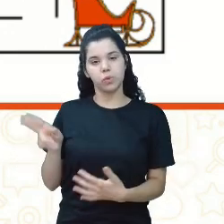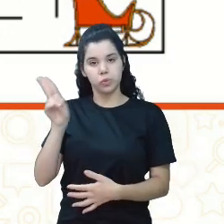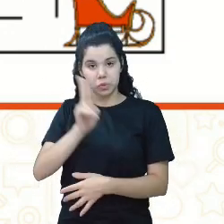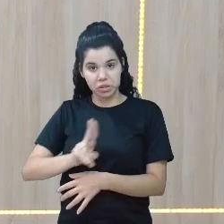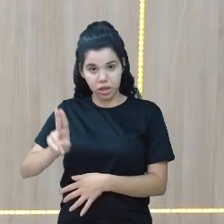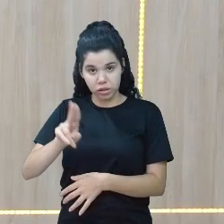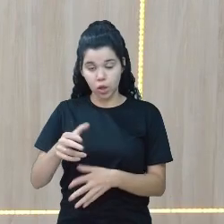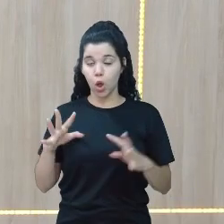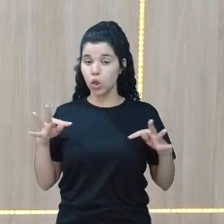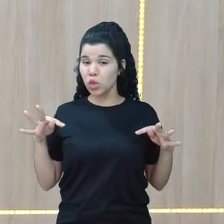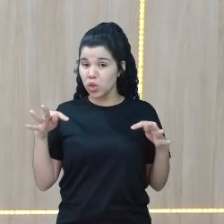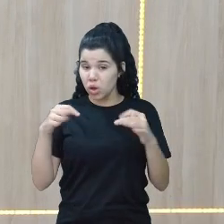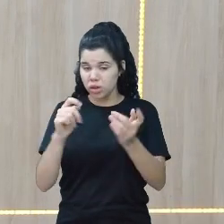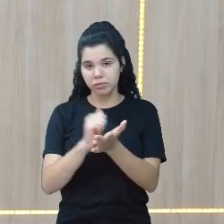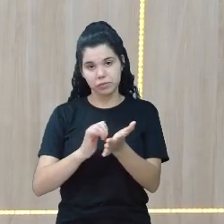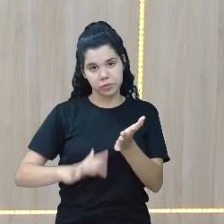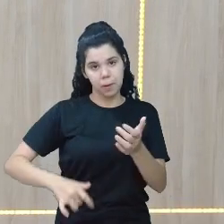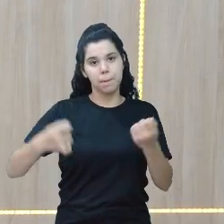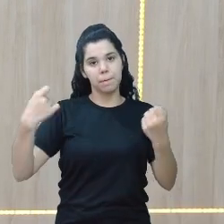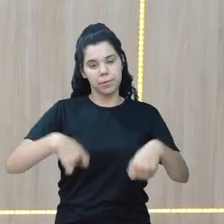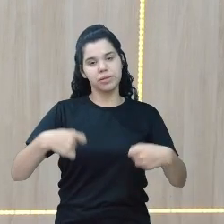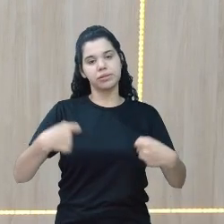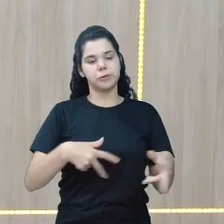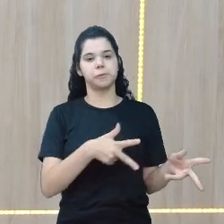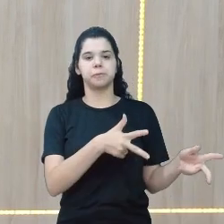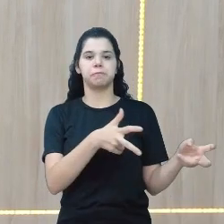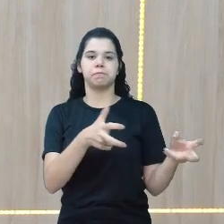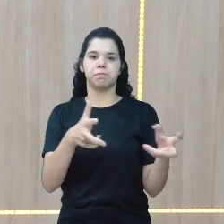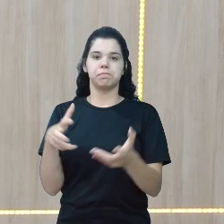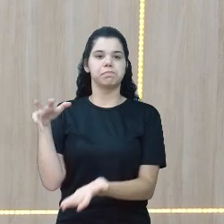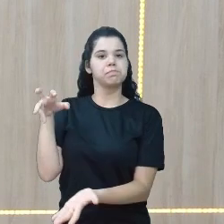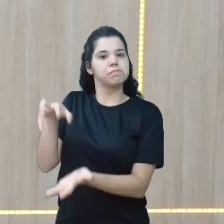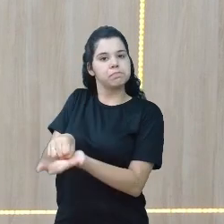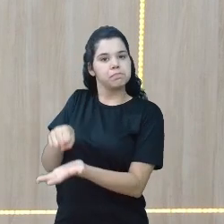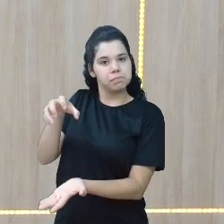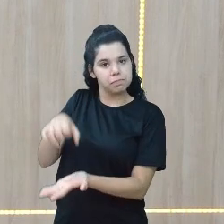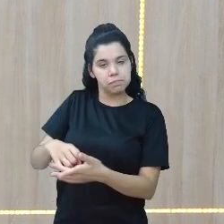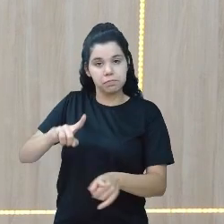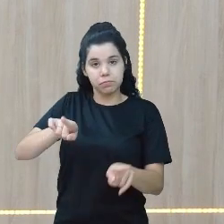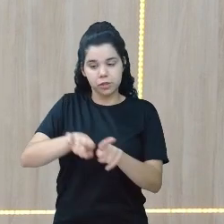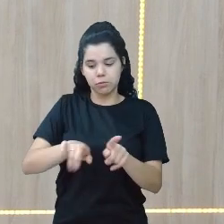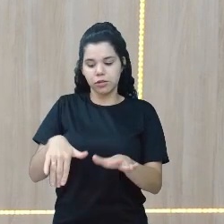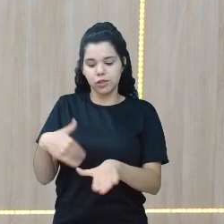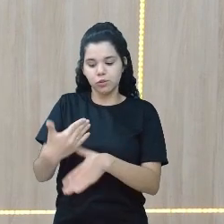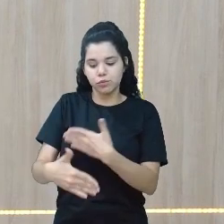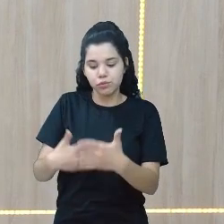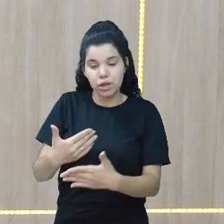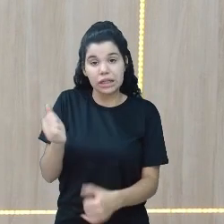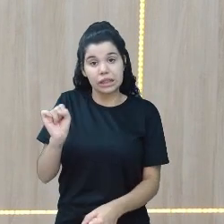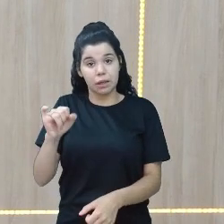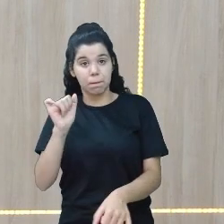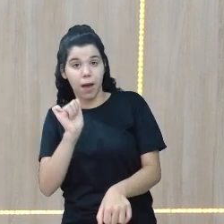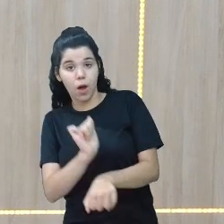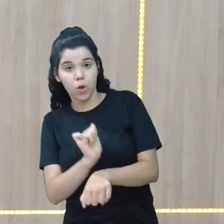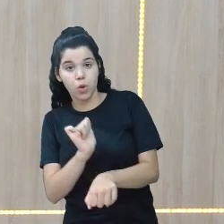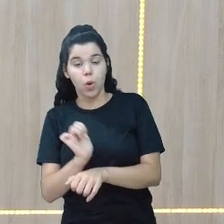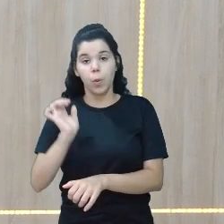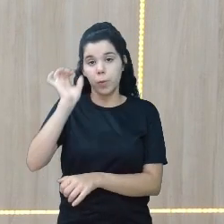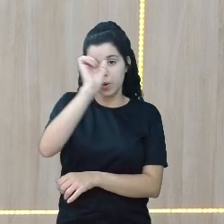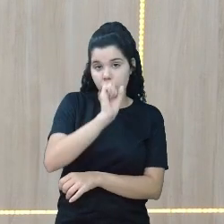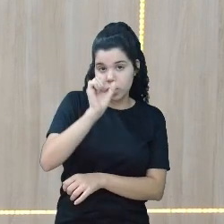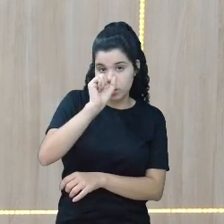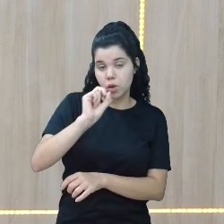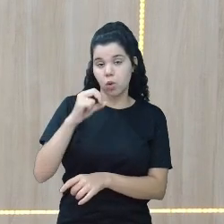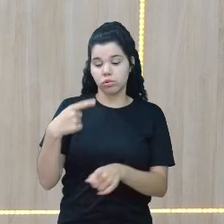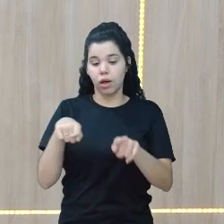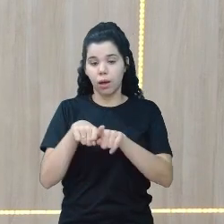atividades que são oferecidas, elas precisam ser percebidas e registradas. Avanços, estagnações,